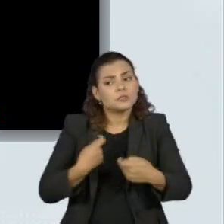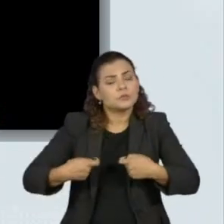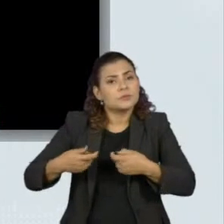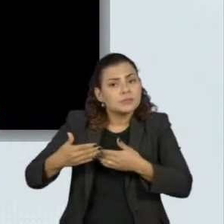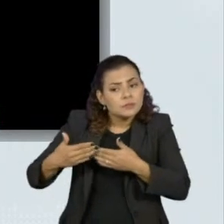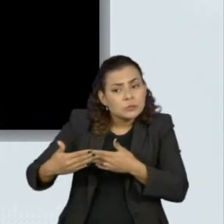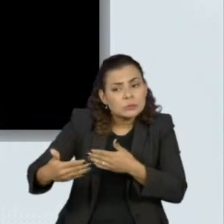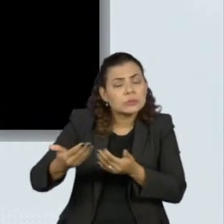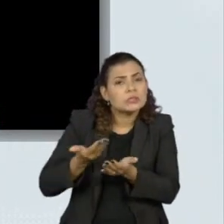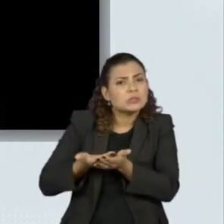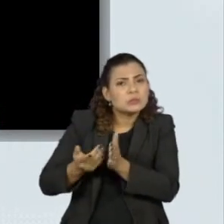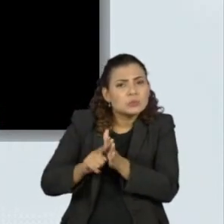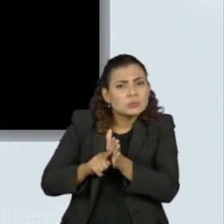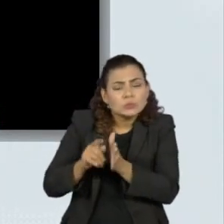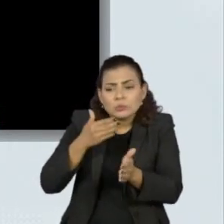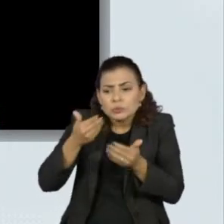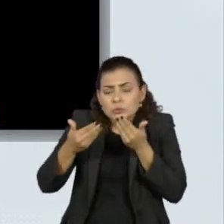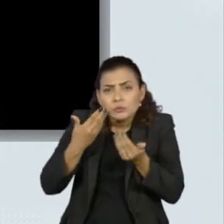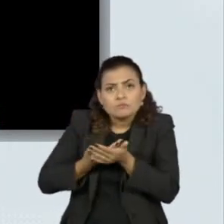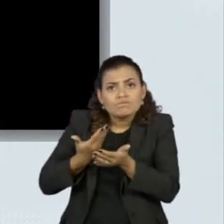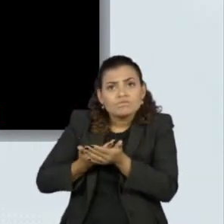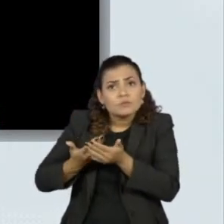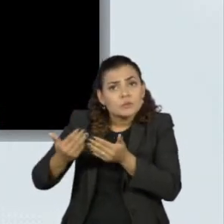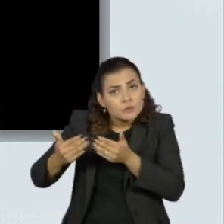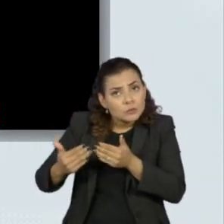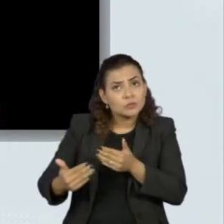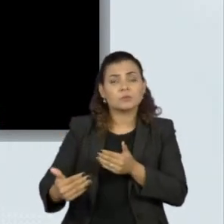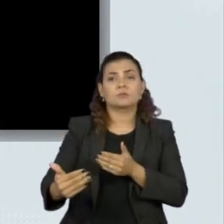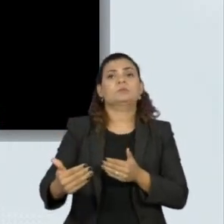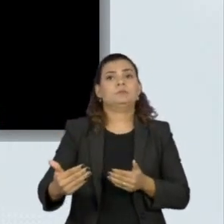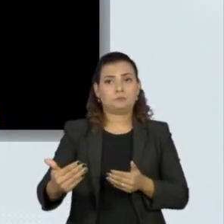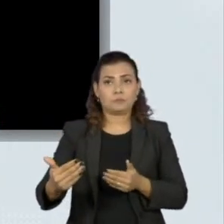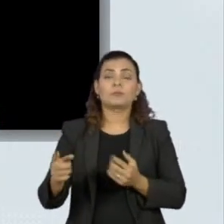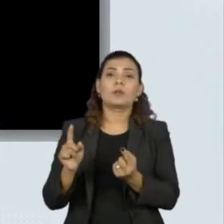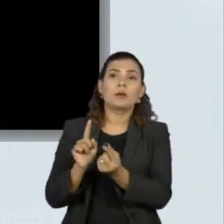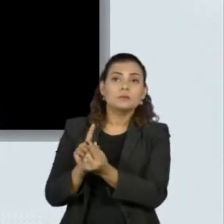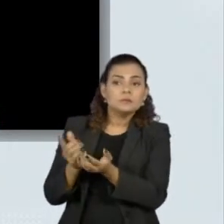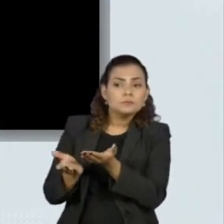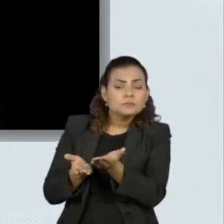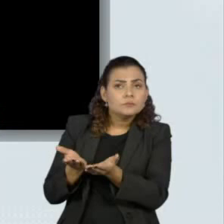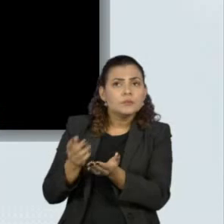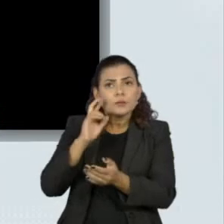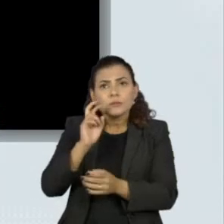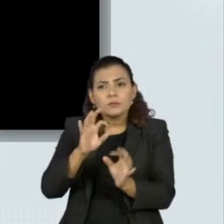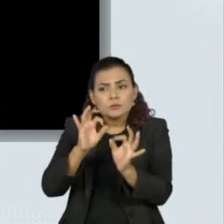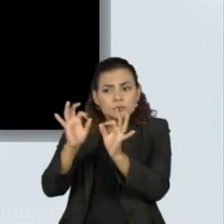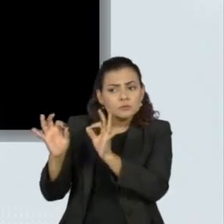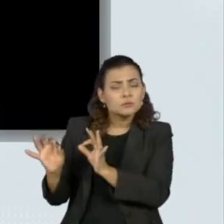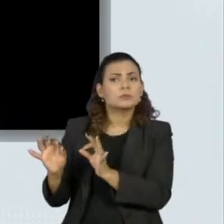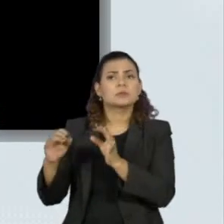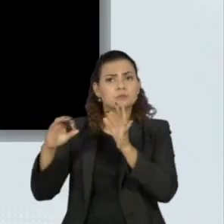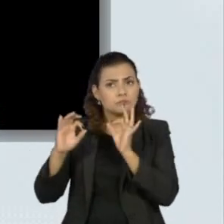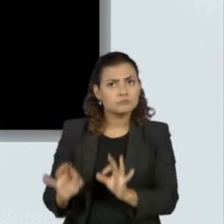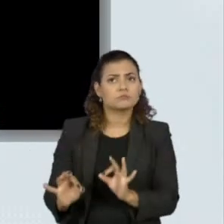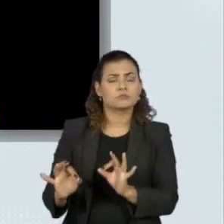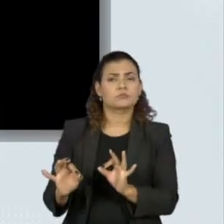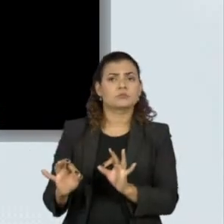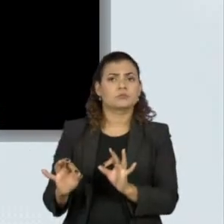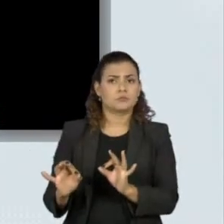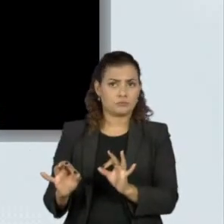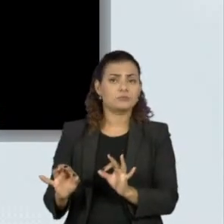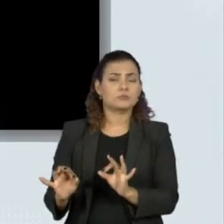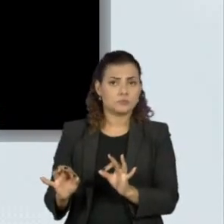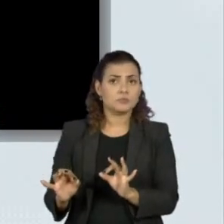tempo e estudos seguem em curso para acompanhar essa tendência, se ela se confirma como